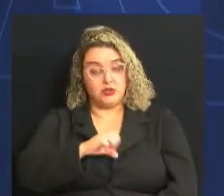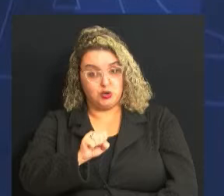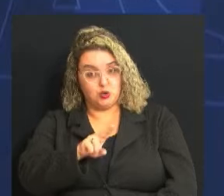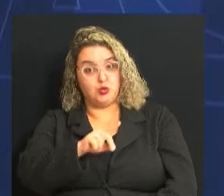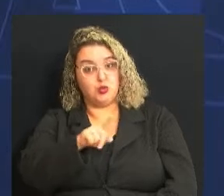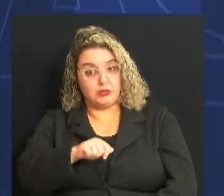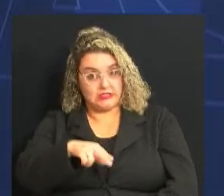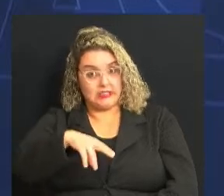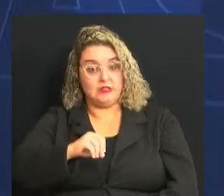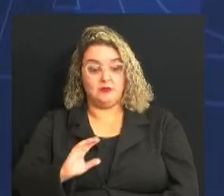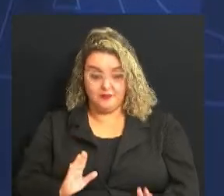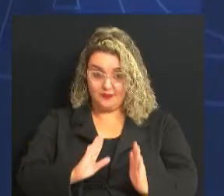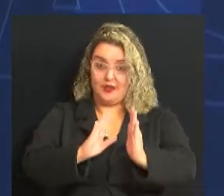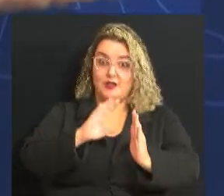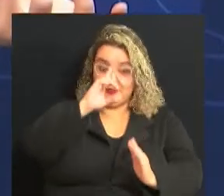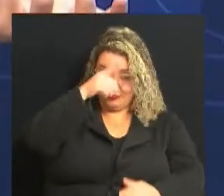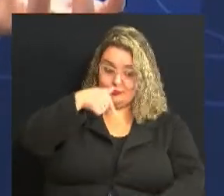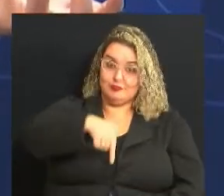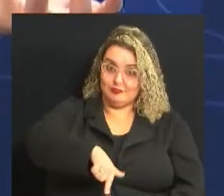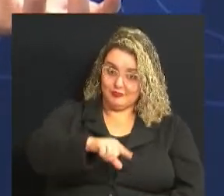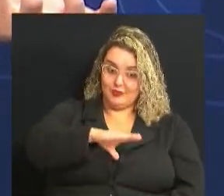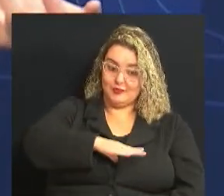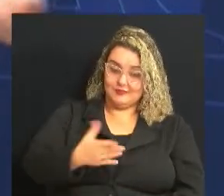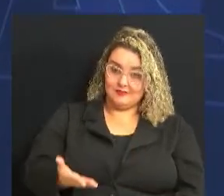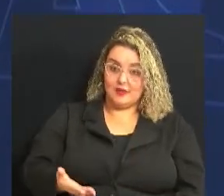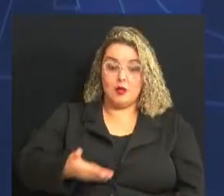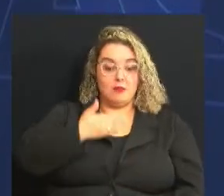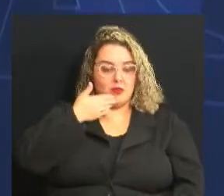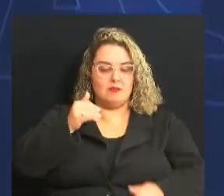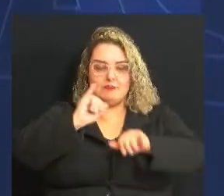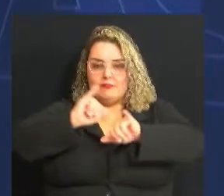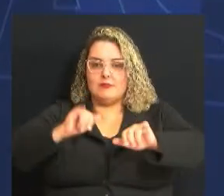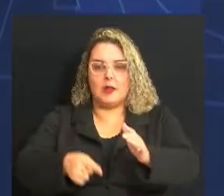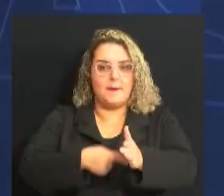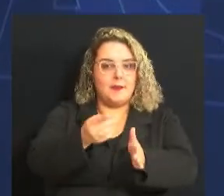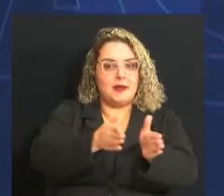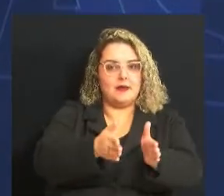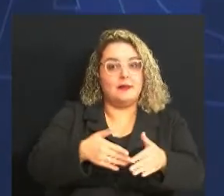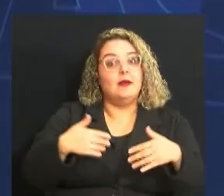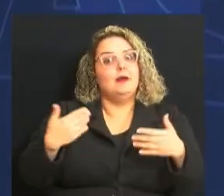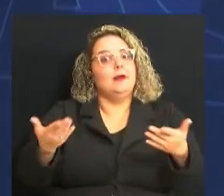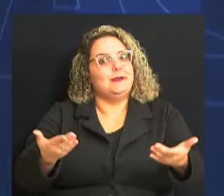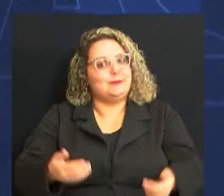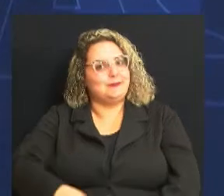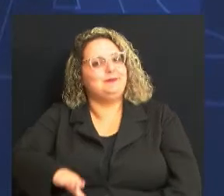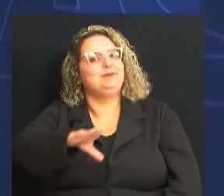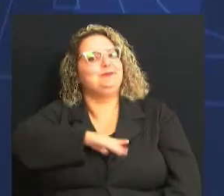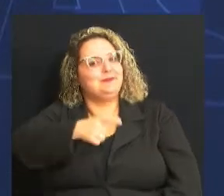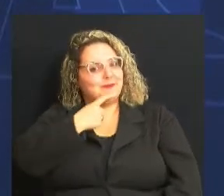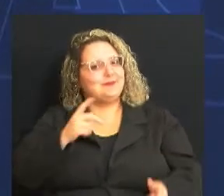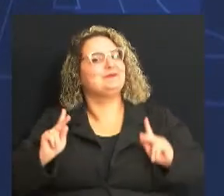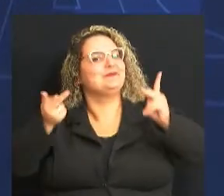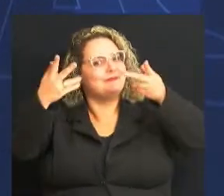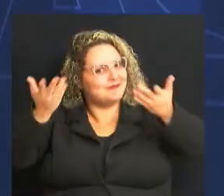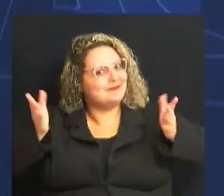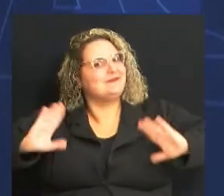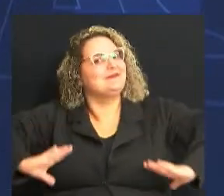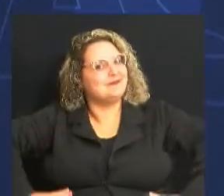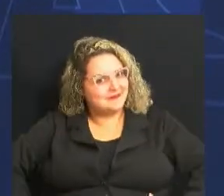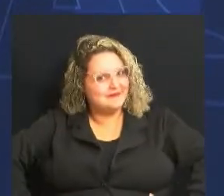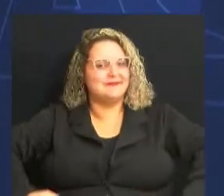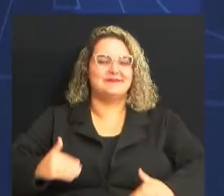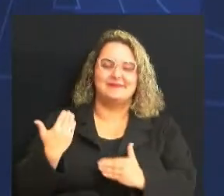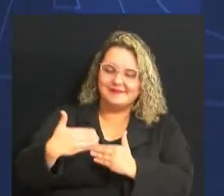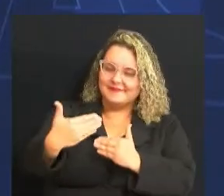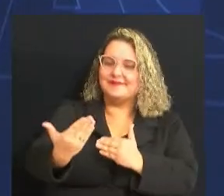donos da casa, que fizeram a melhor campanha da primeira fase. E não é que os campineiros venceram e saíram na frente